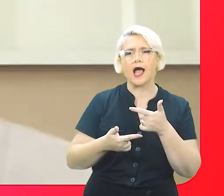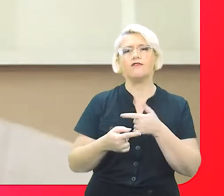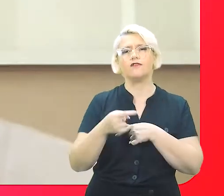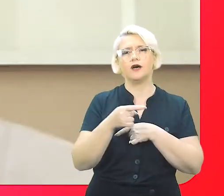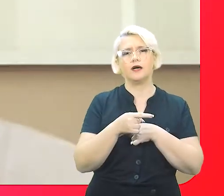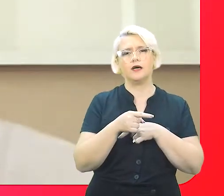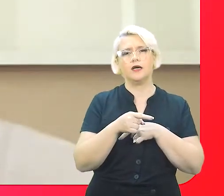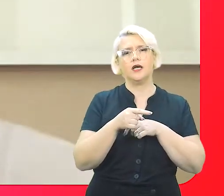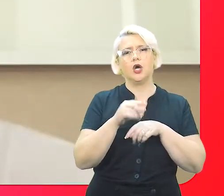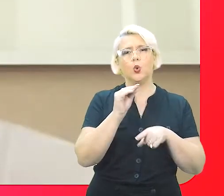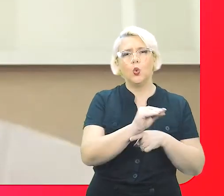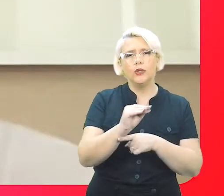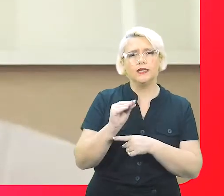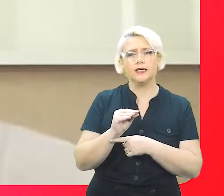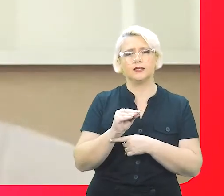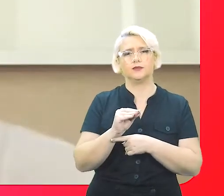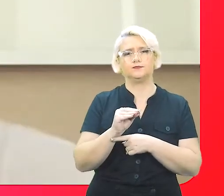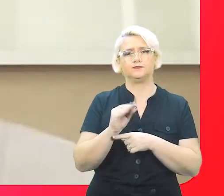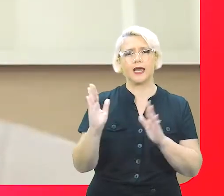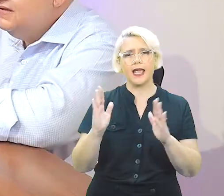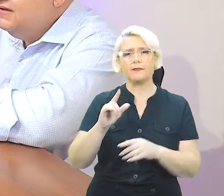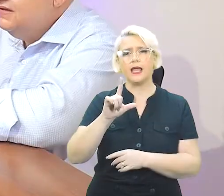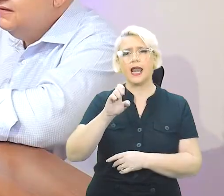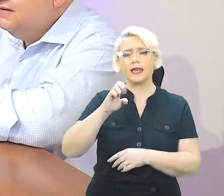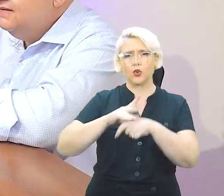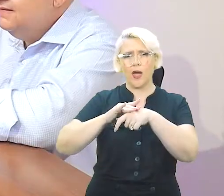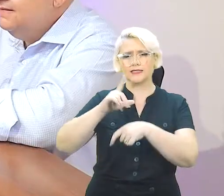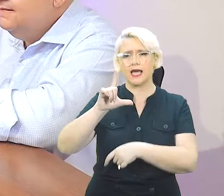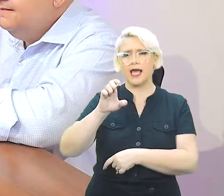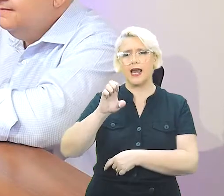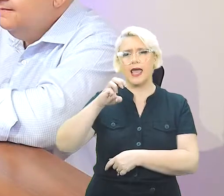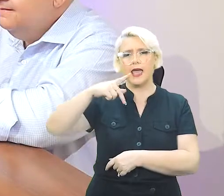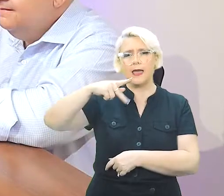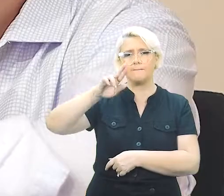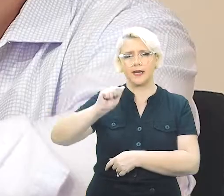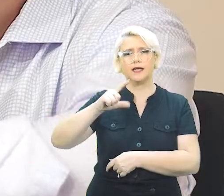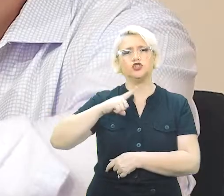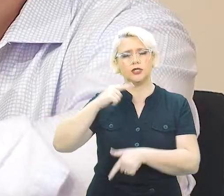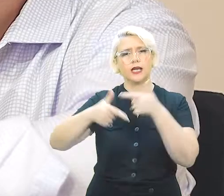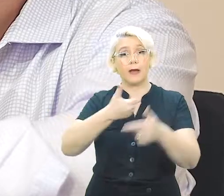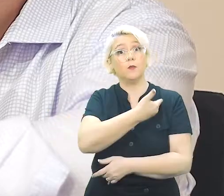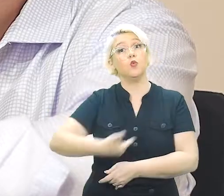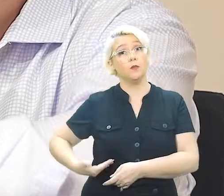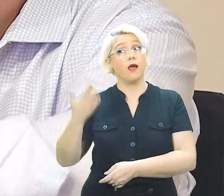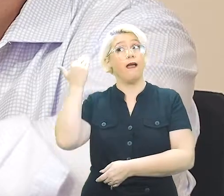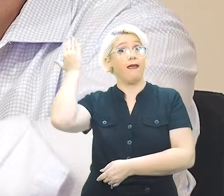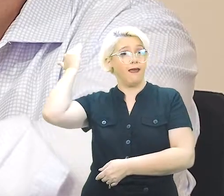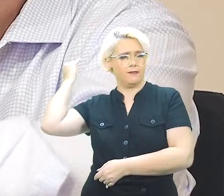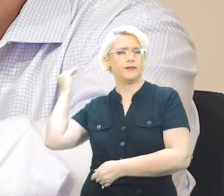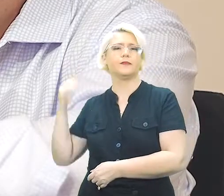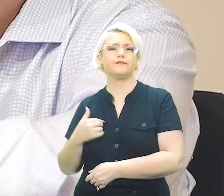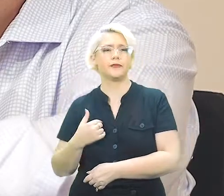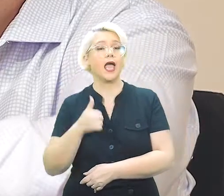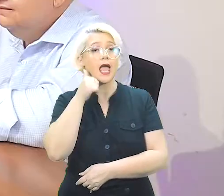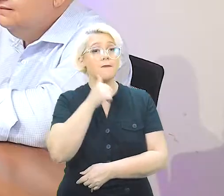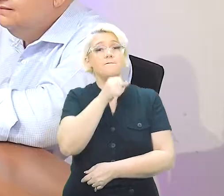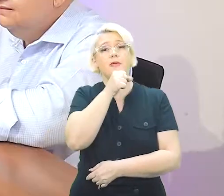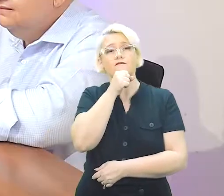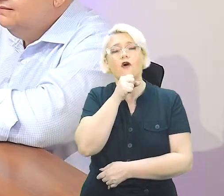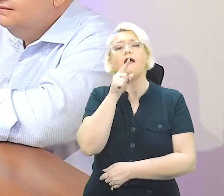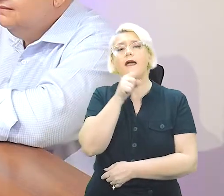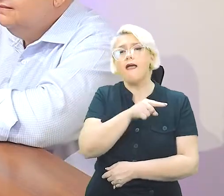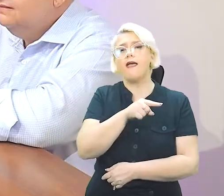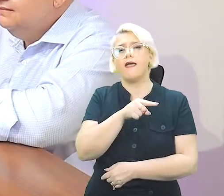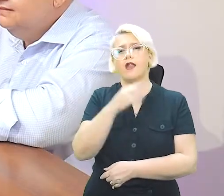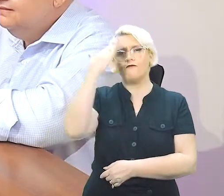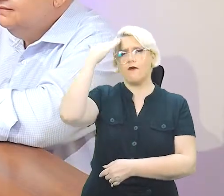na profilaxia da lepra. Ela tinha um trabalho público já naquela época. Uhum. E ela era uma